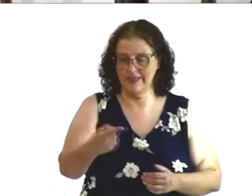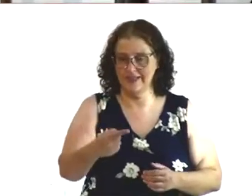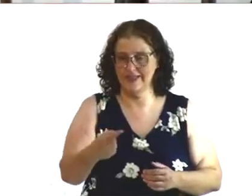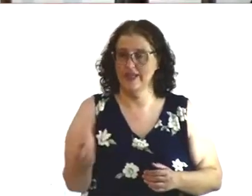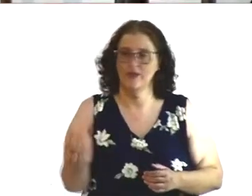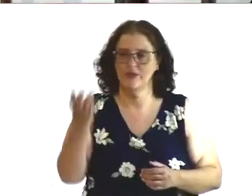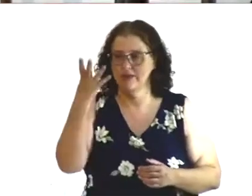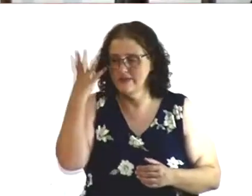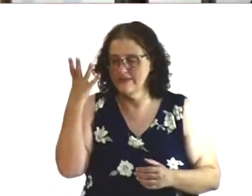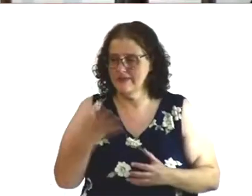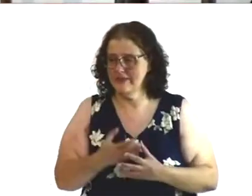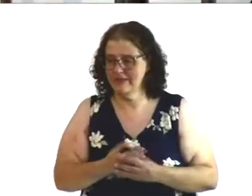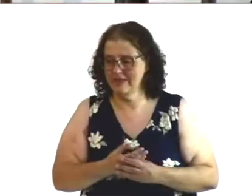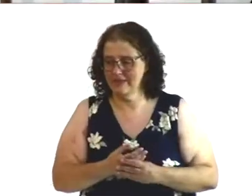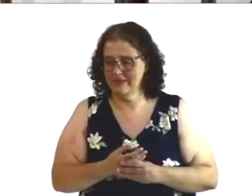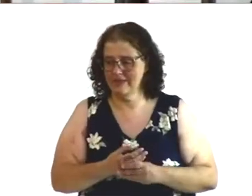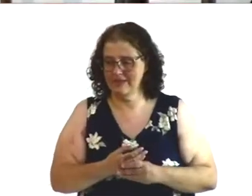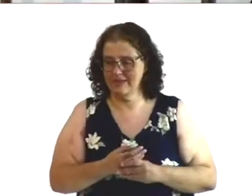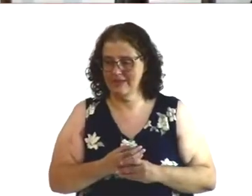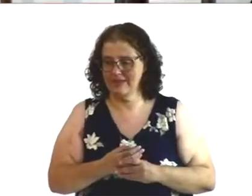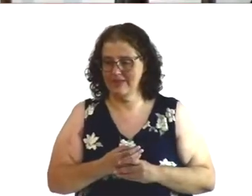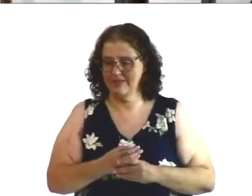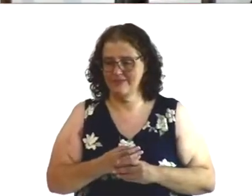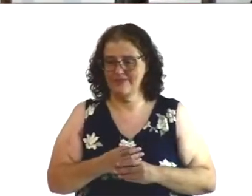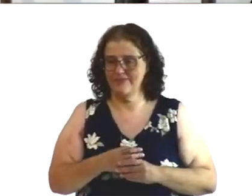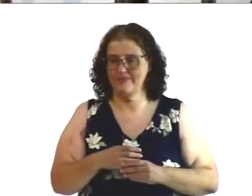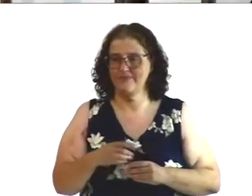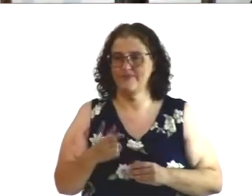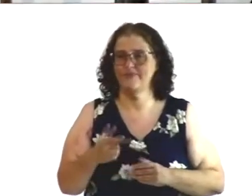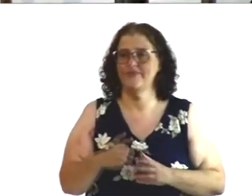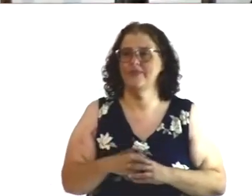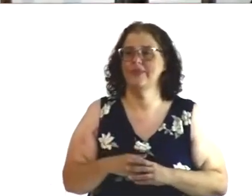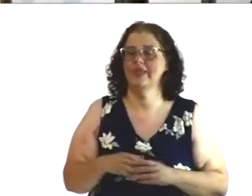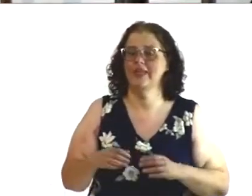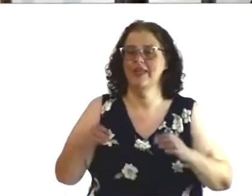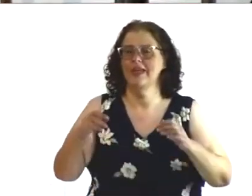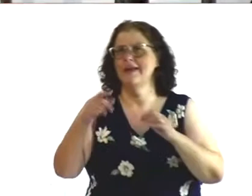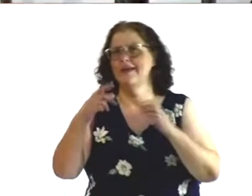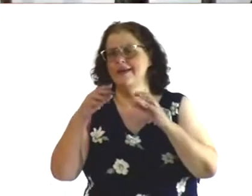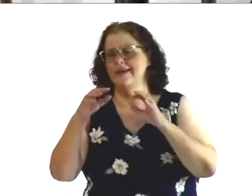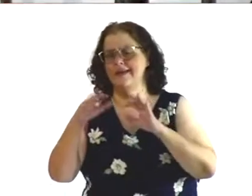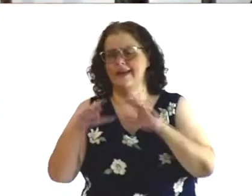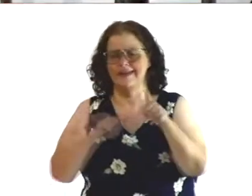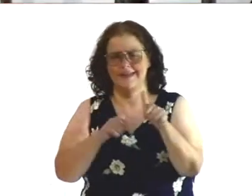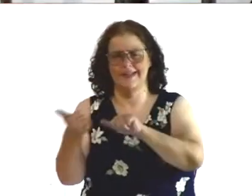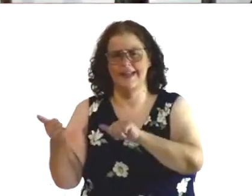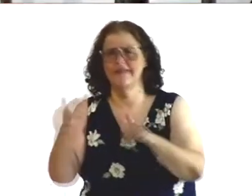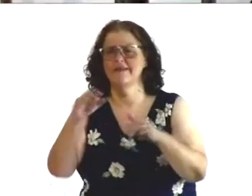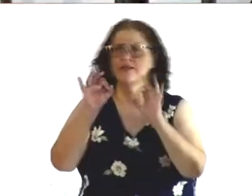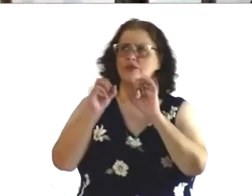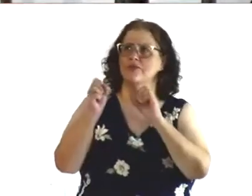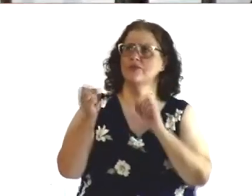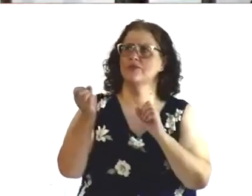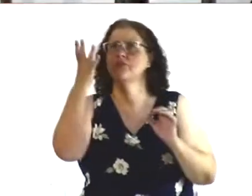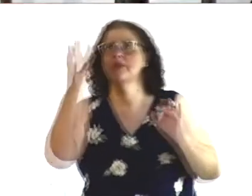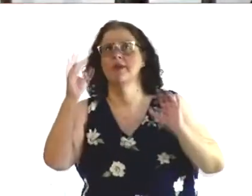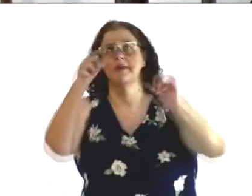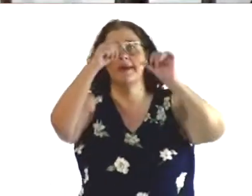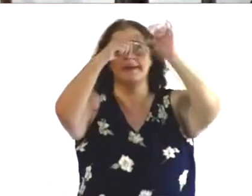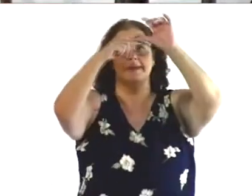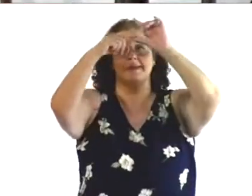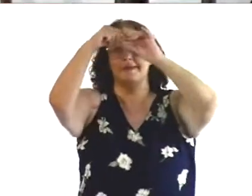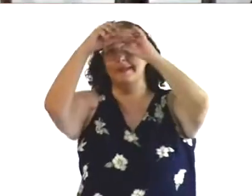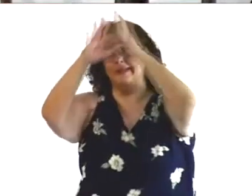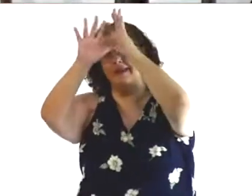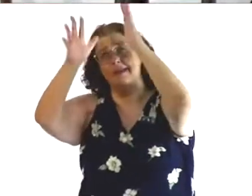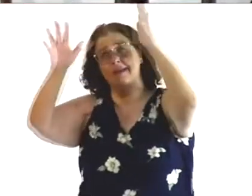não é uma coisa estática, que as estrelas se movem, que em determinados momentos uma estrela brilha mais forte, que